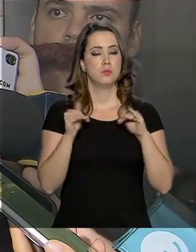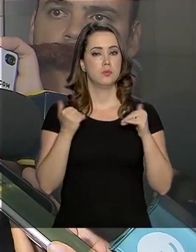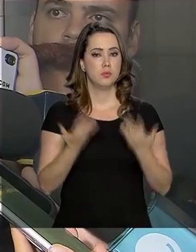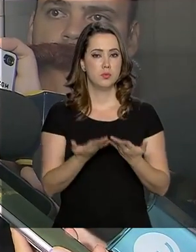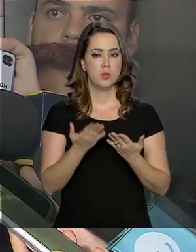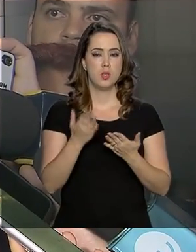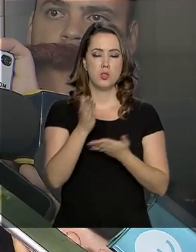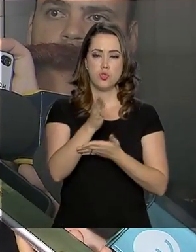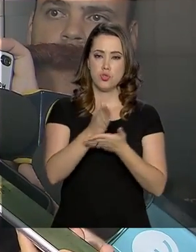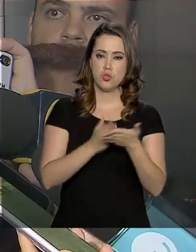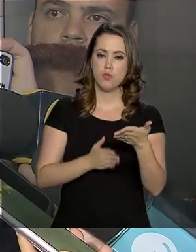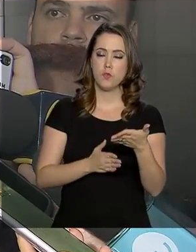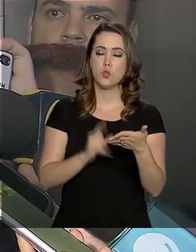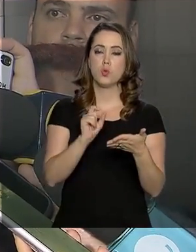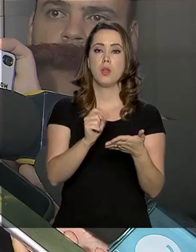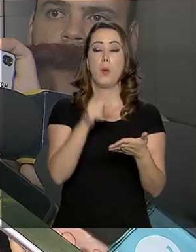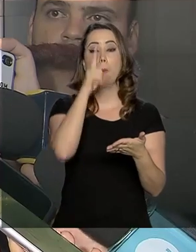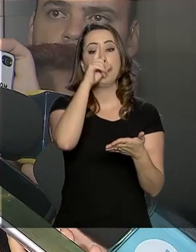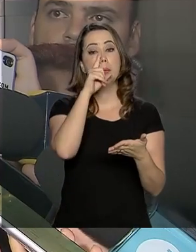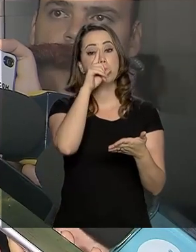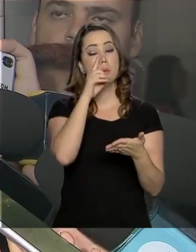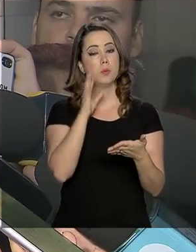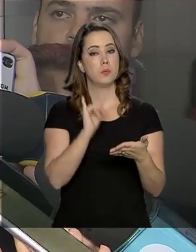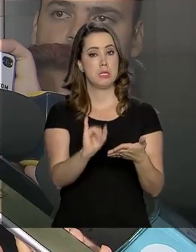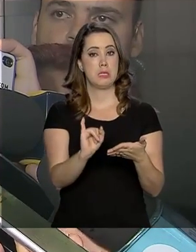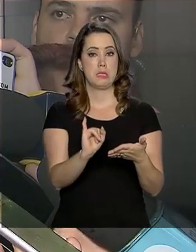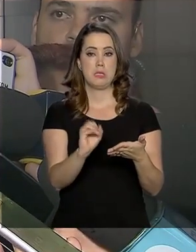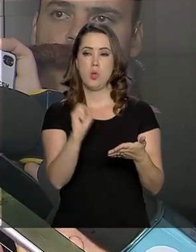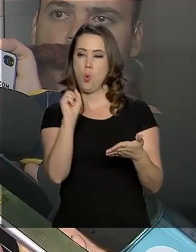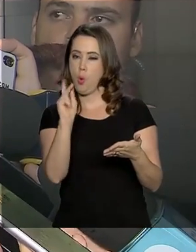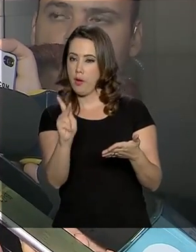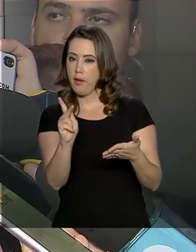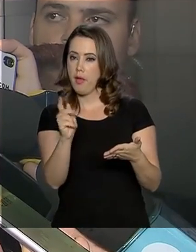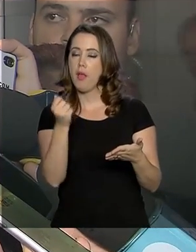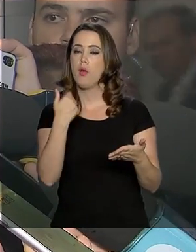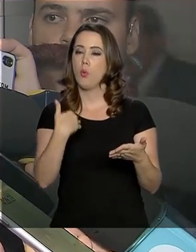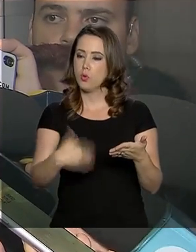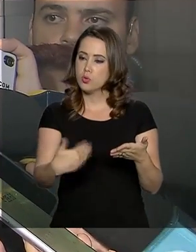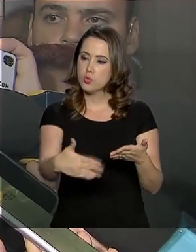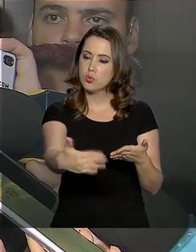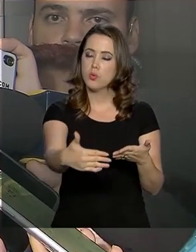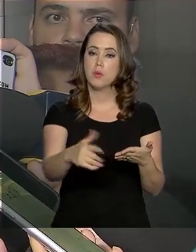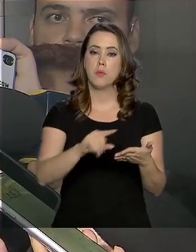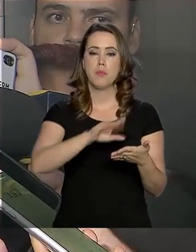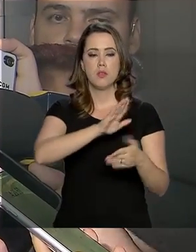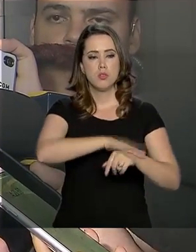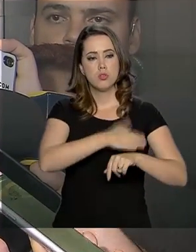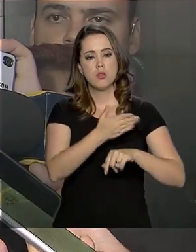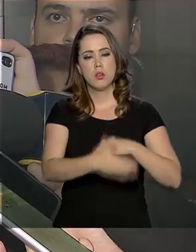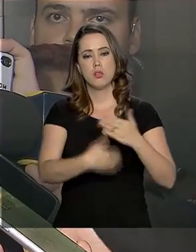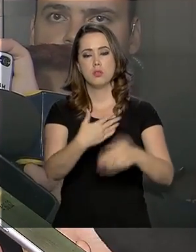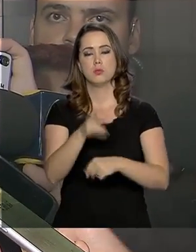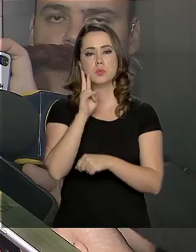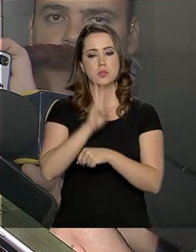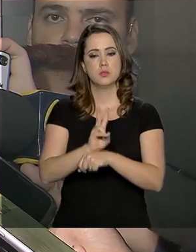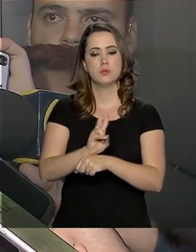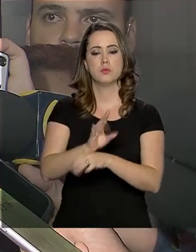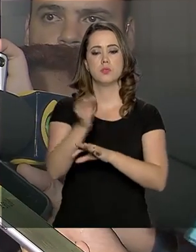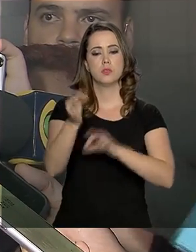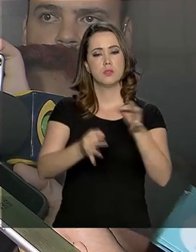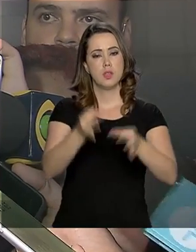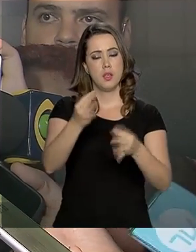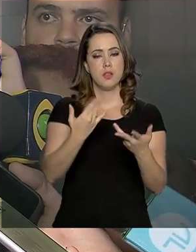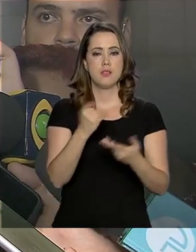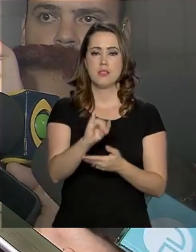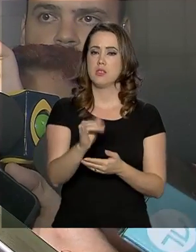e compartilha-se o risco. Se funcionar, continua o programa. De tempos em tempos tem que ser reavaliado. Se